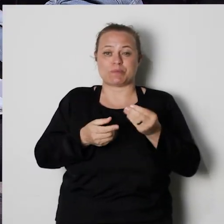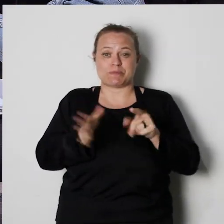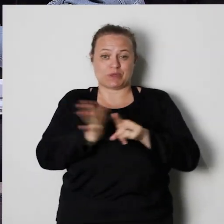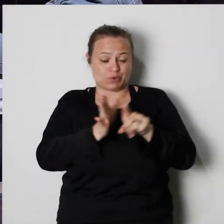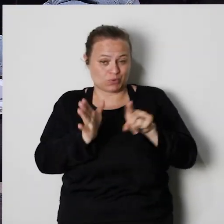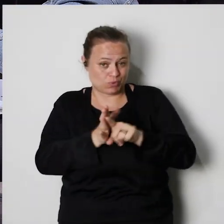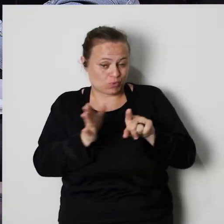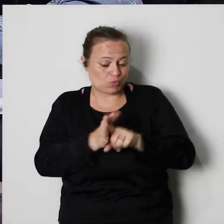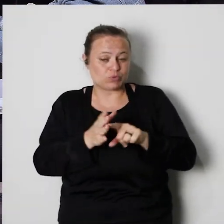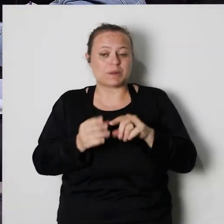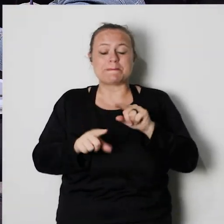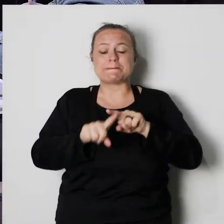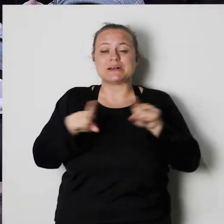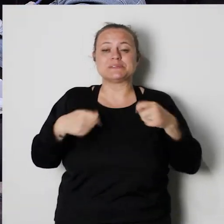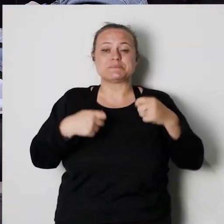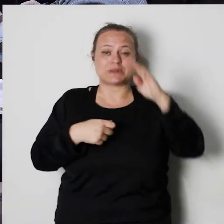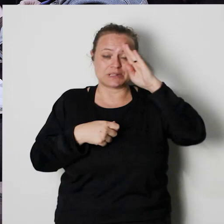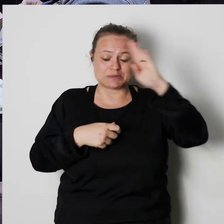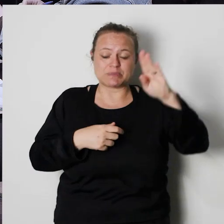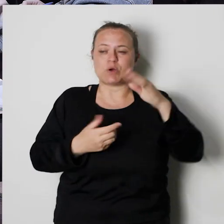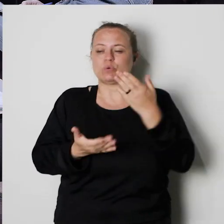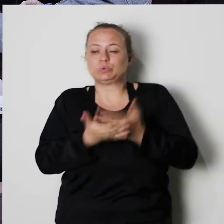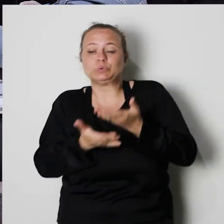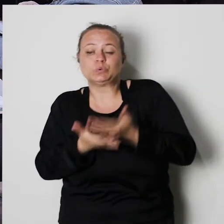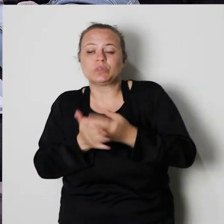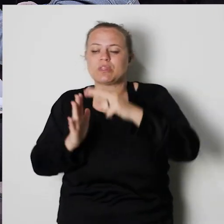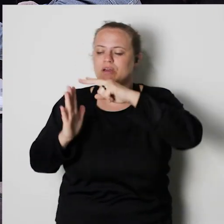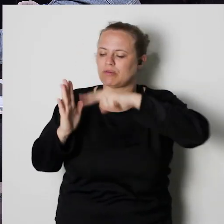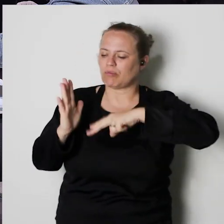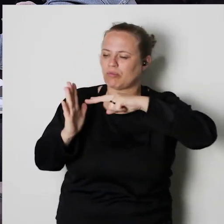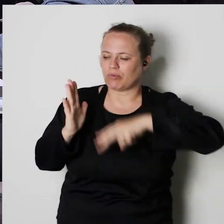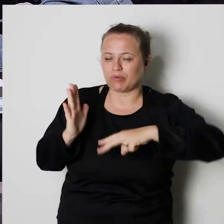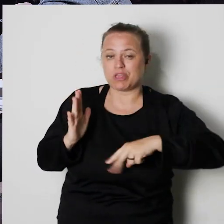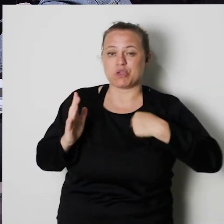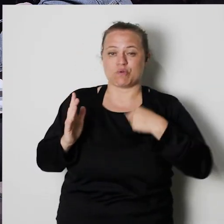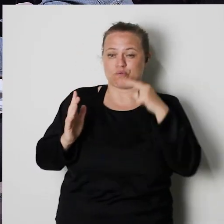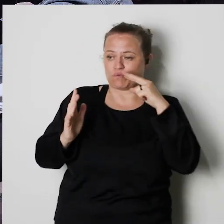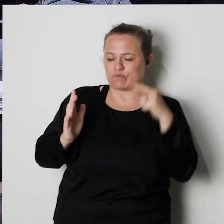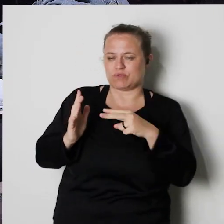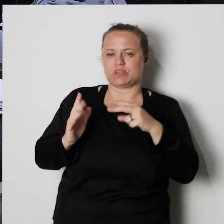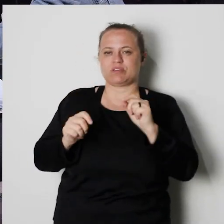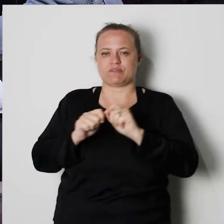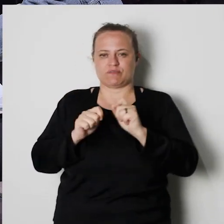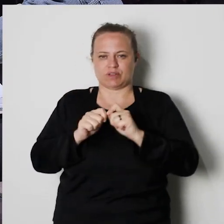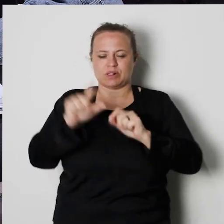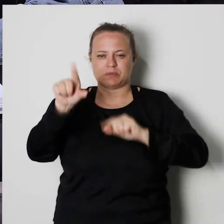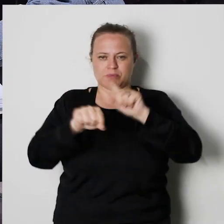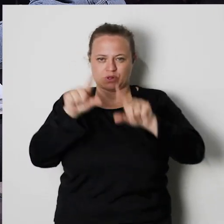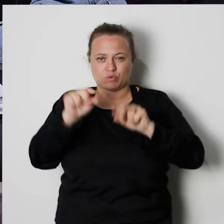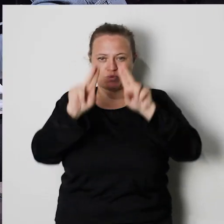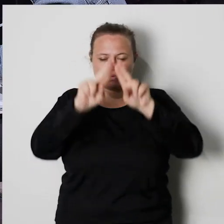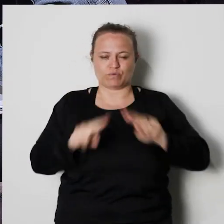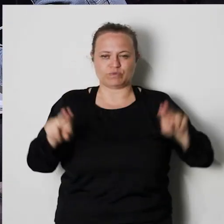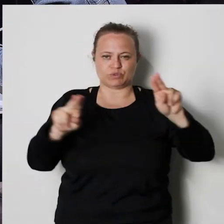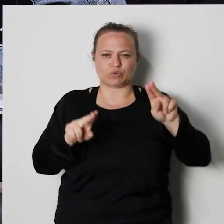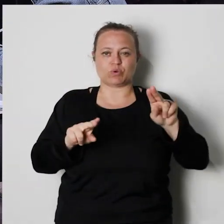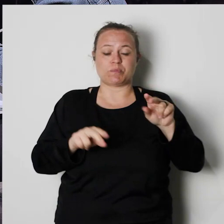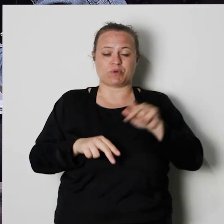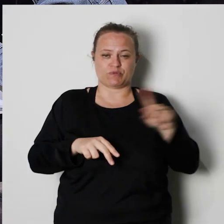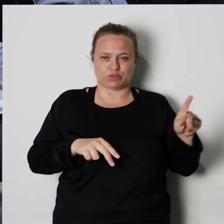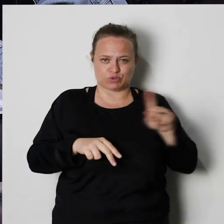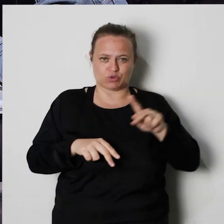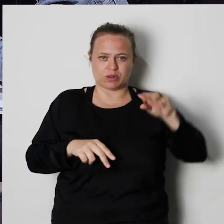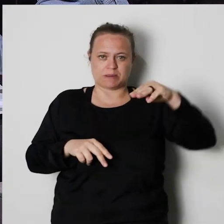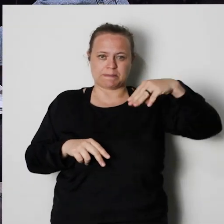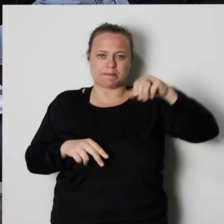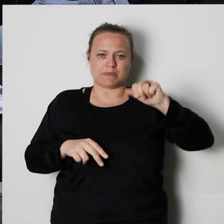especializada para as perguntas e tudo mais, mas principalmente para análise desses indicadores e produção de conteúdo, né? A gente viu um mapeamento sendo